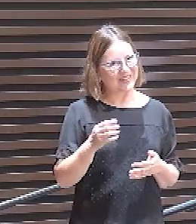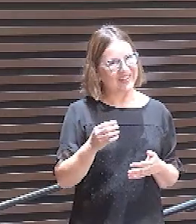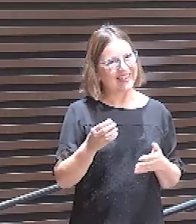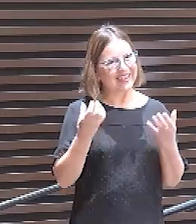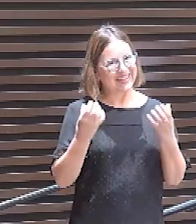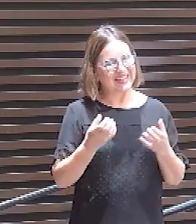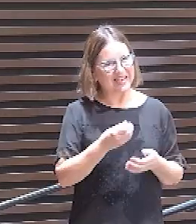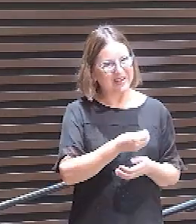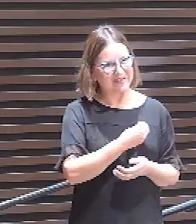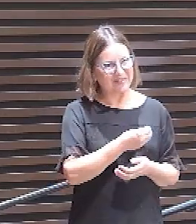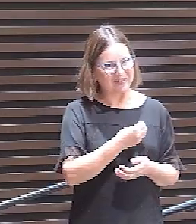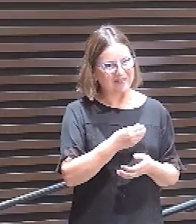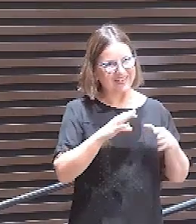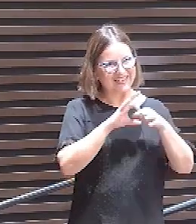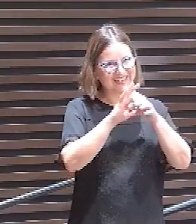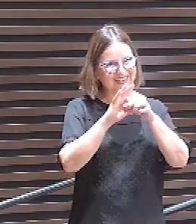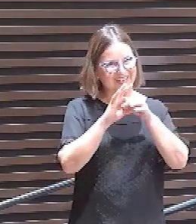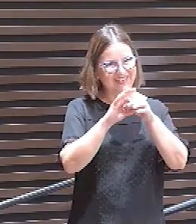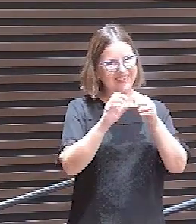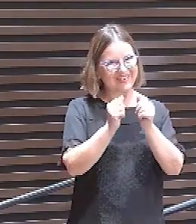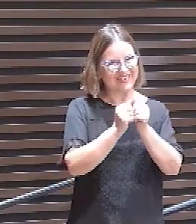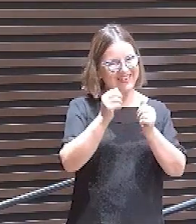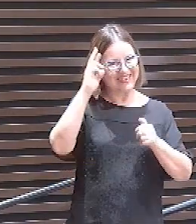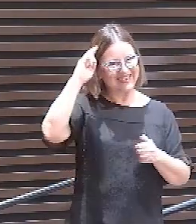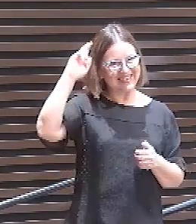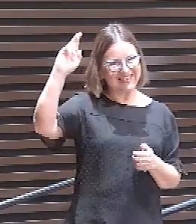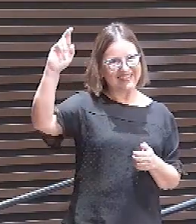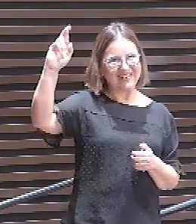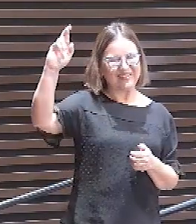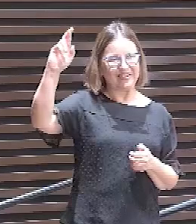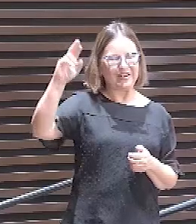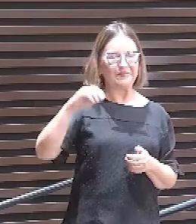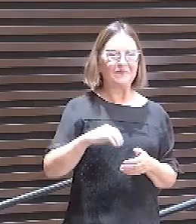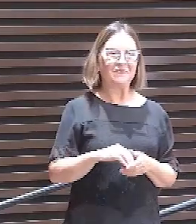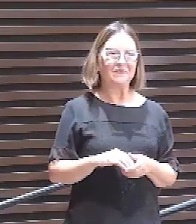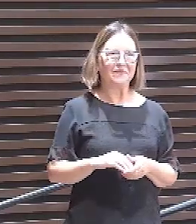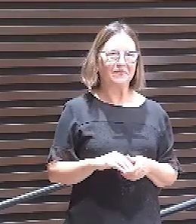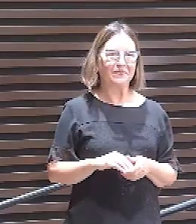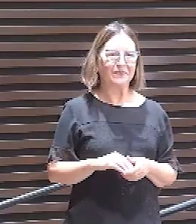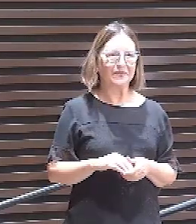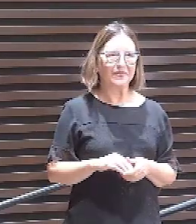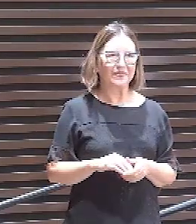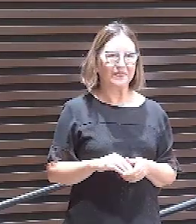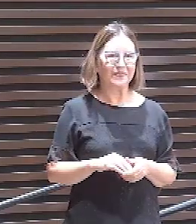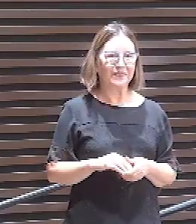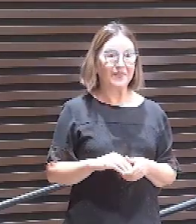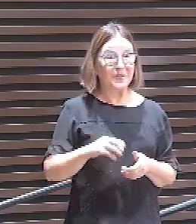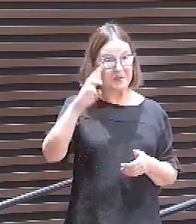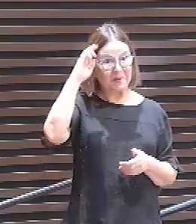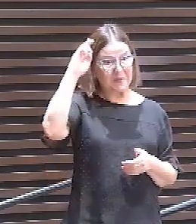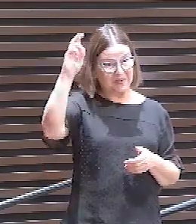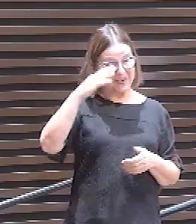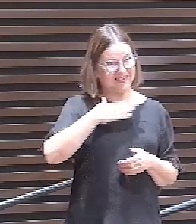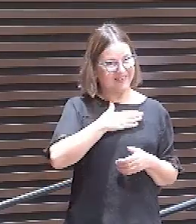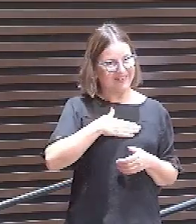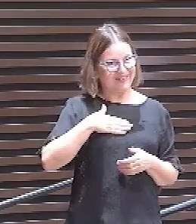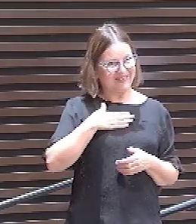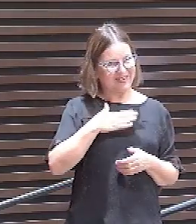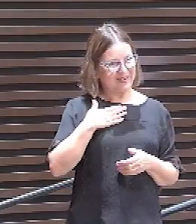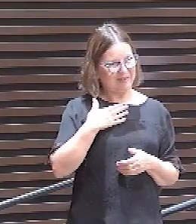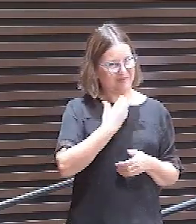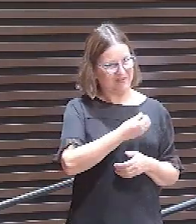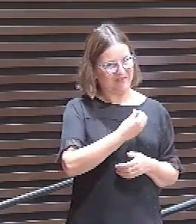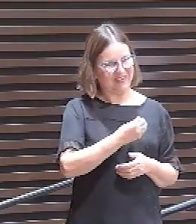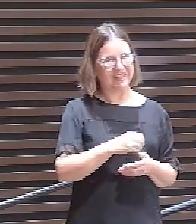com o Senhor. O que me satisfaz é o Senhor. Nem o meu pai,